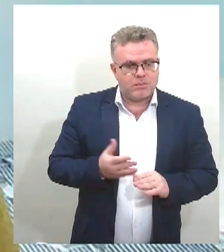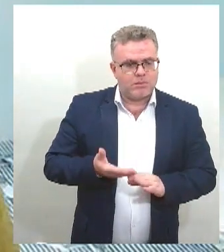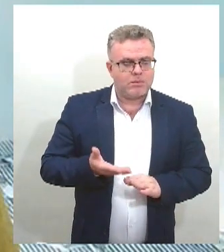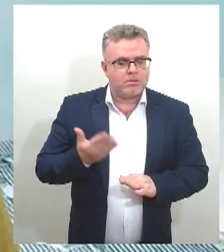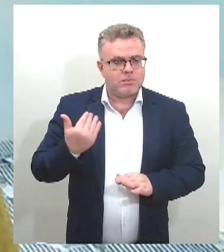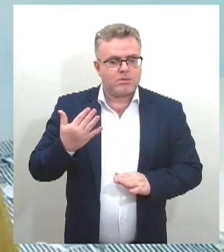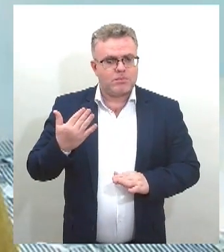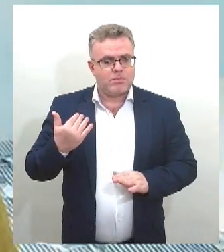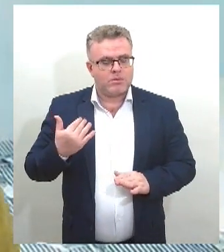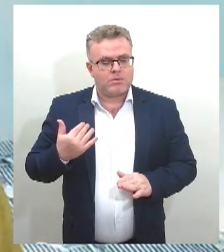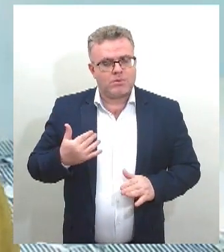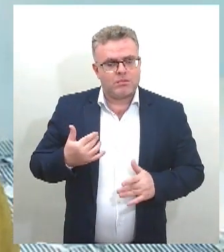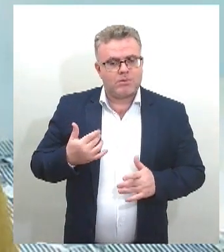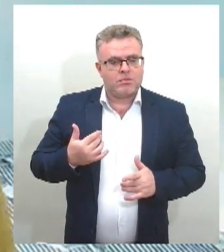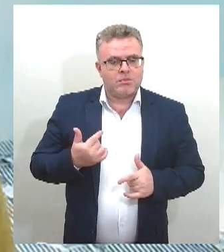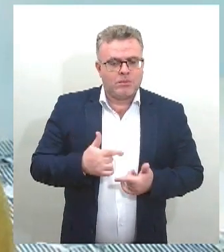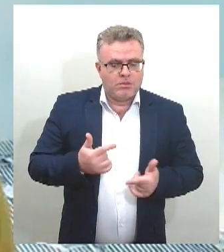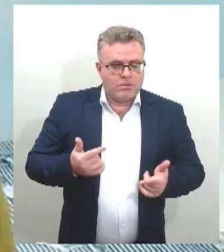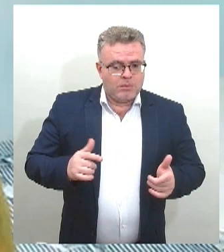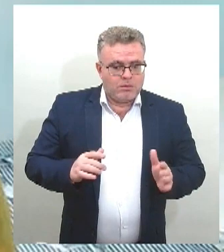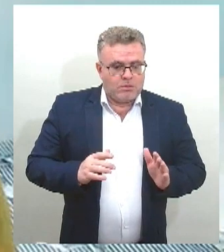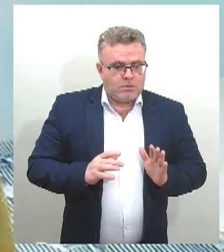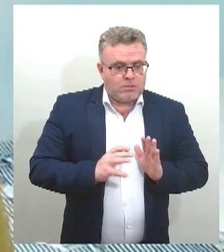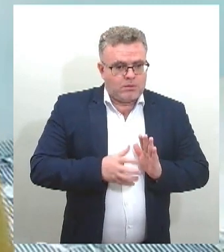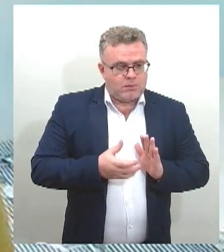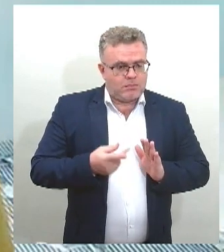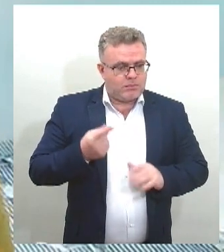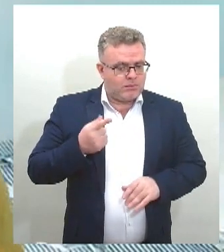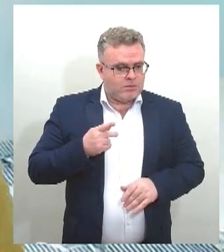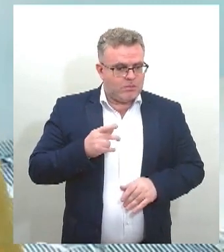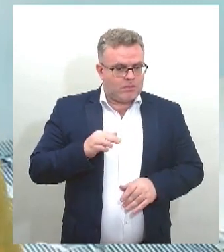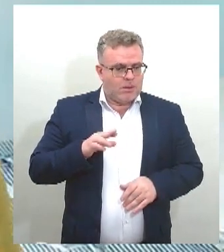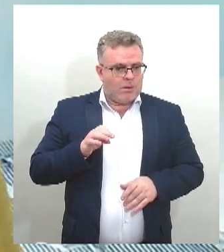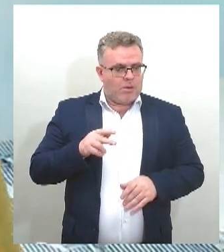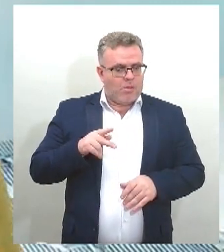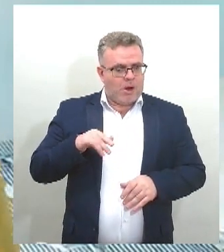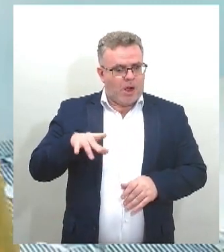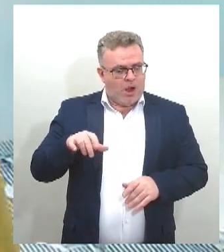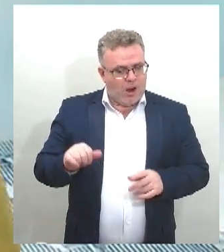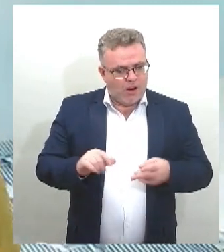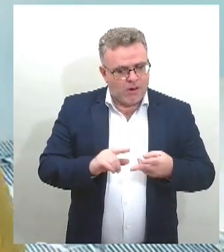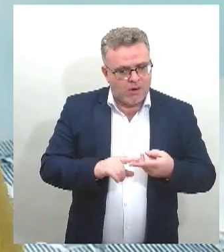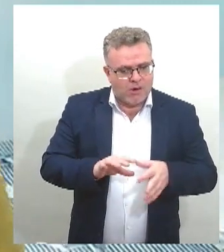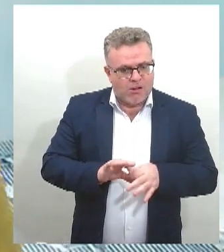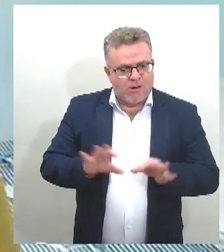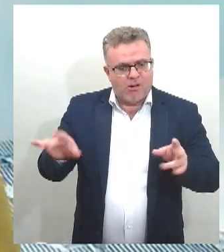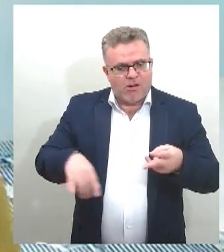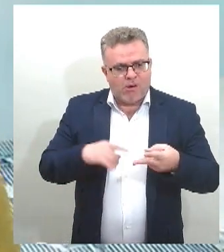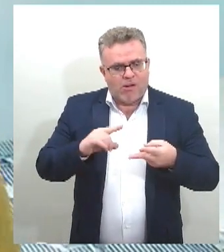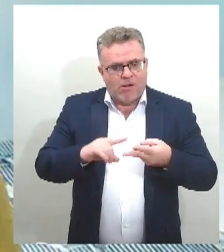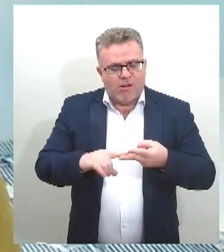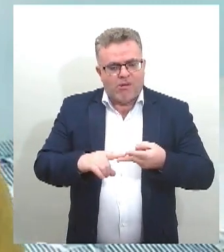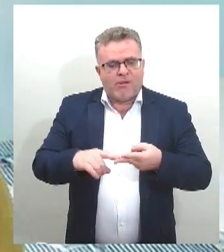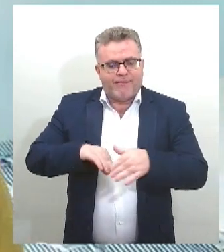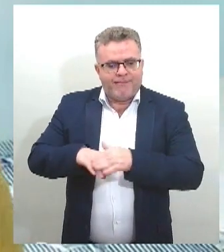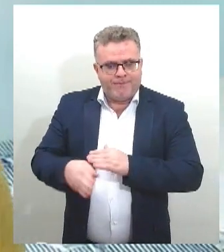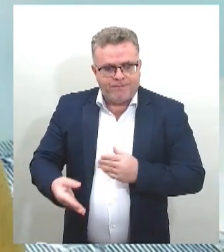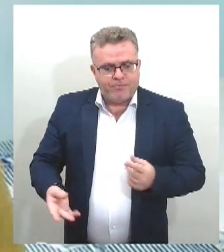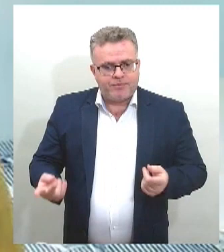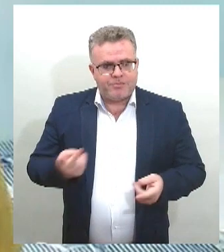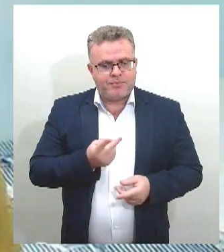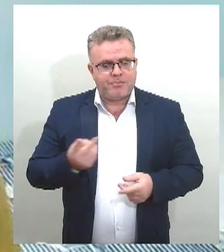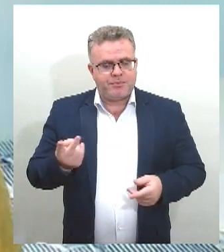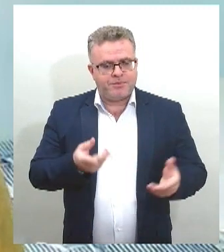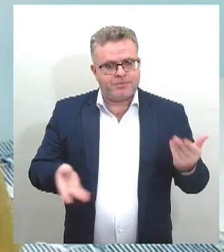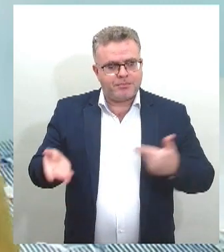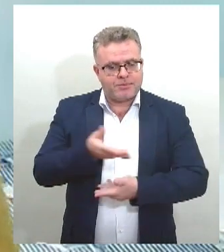Republicano. Na época do Império existiam apenas dois partidos, o Partido Liberal e o Partido Conservador, que se revezavam no poder. A partir